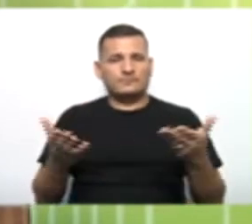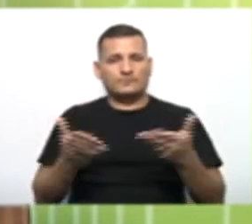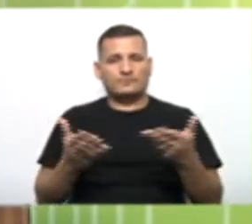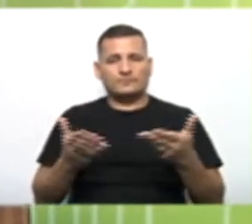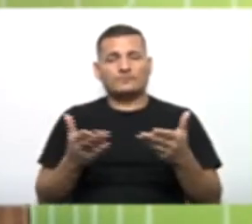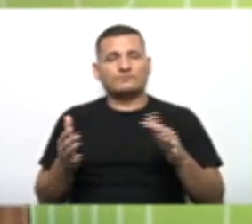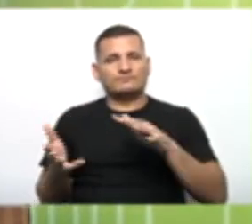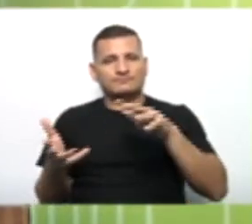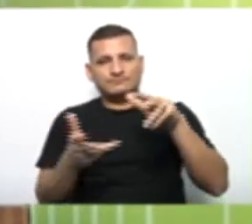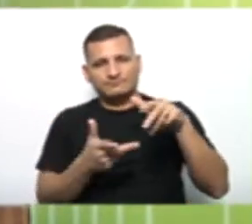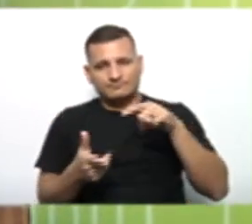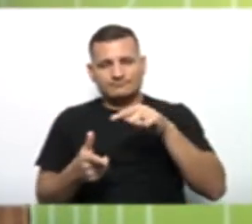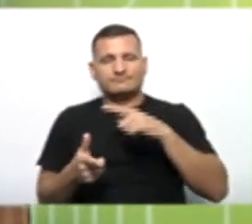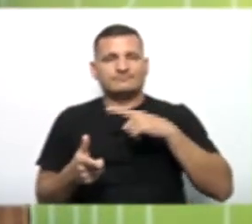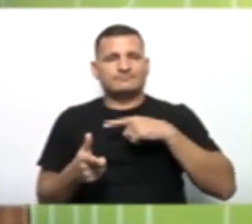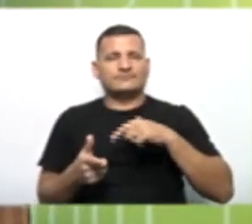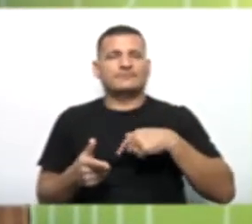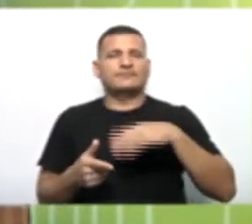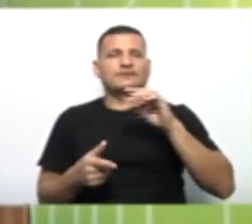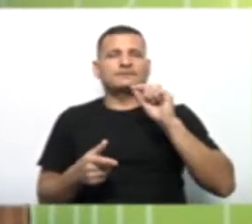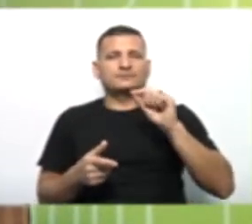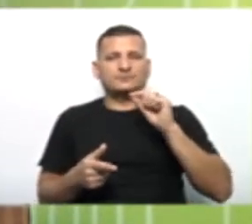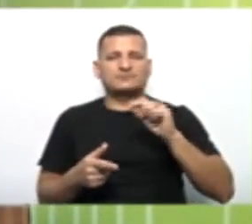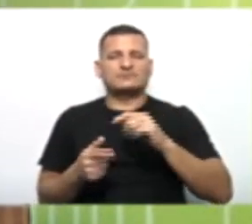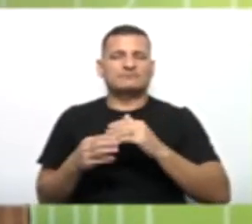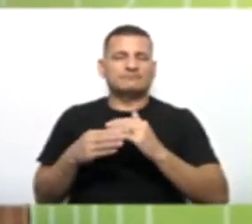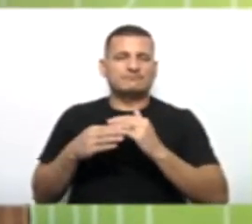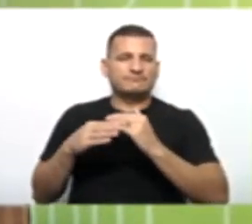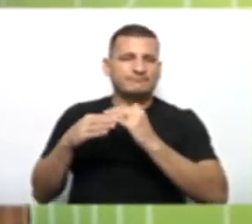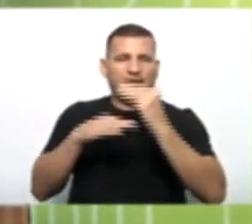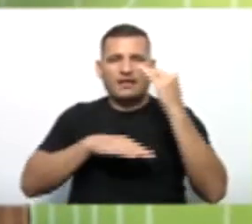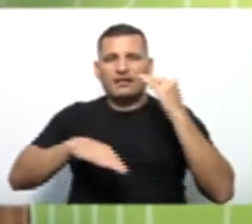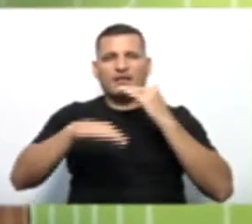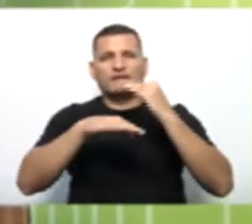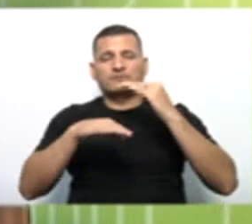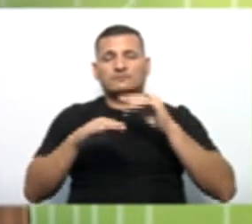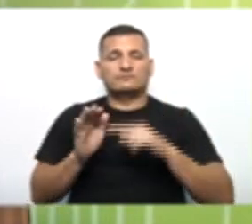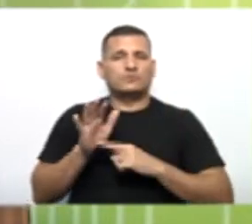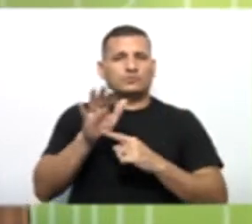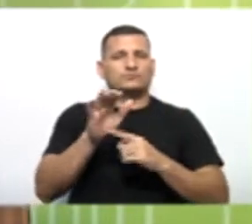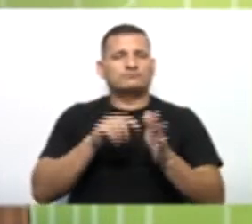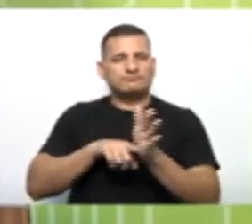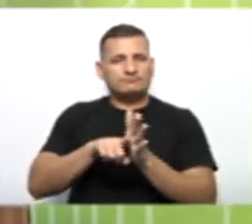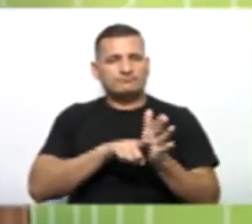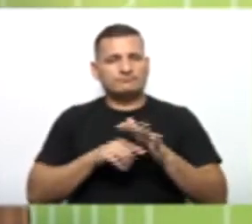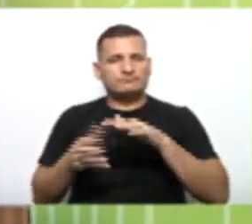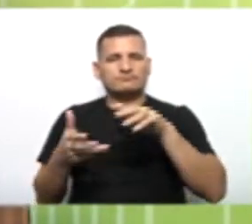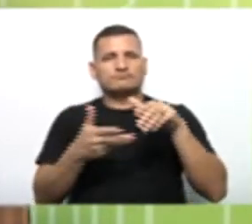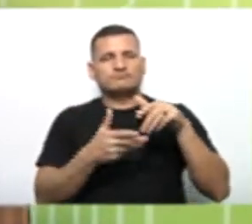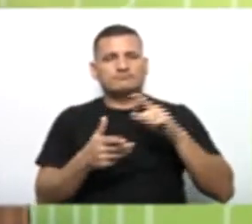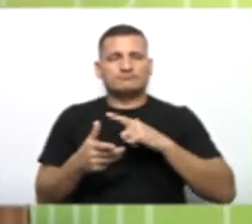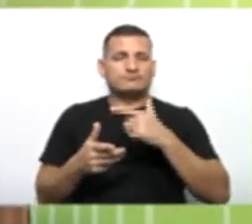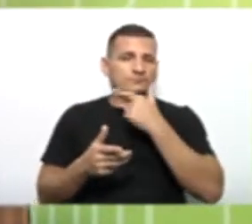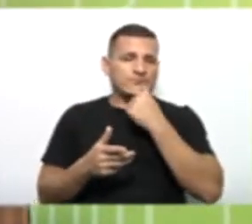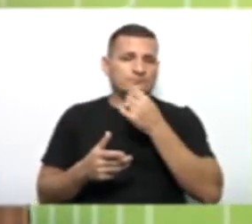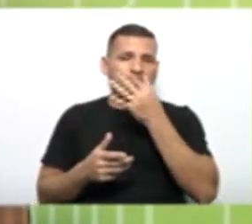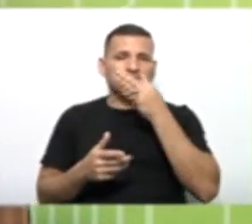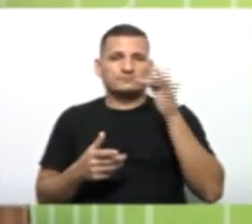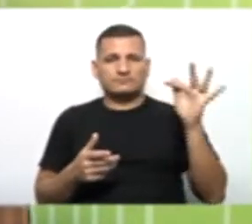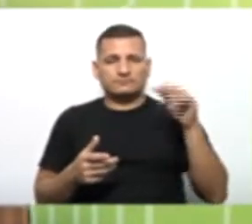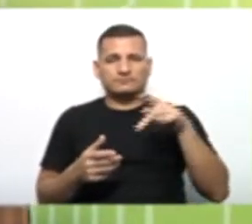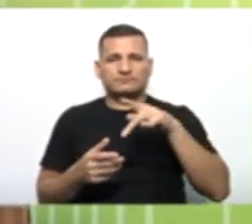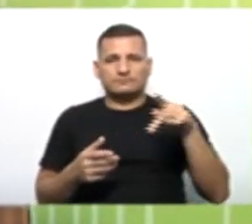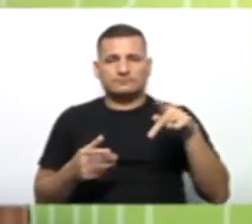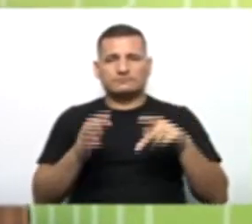hoje que está cada vez mais desigual muitos estudos mostram a desigualdade do mundo a um professor francês chamado tomar